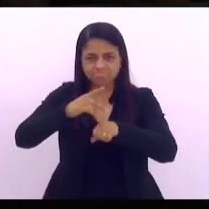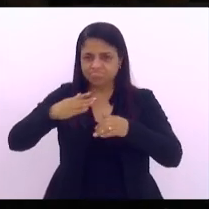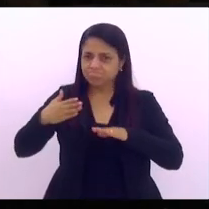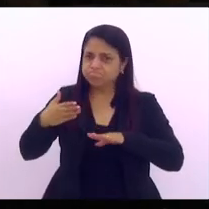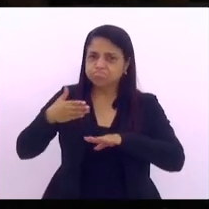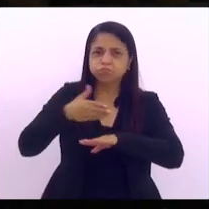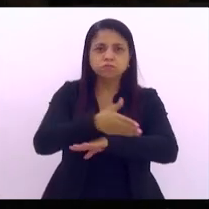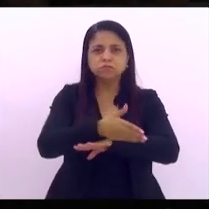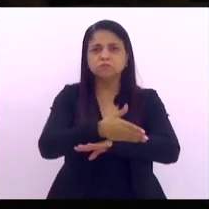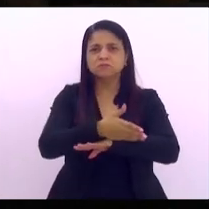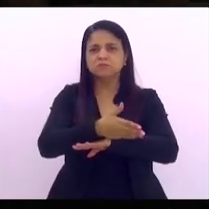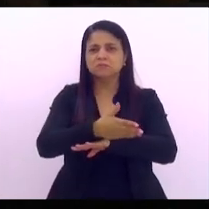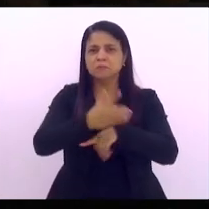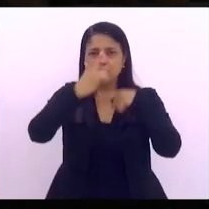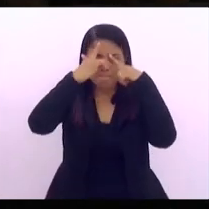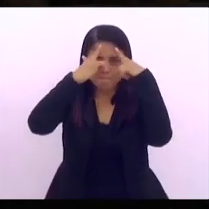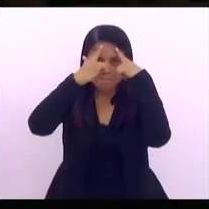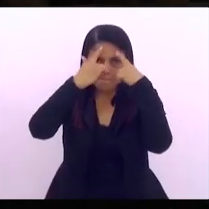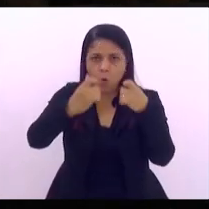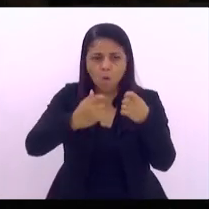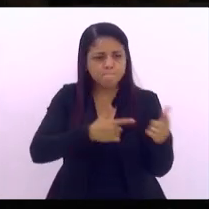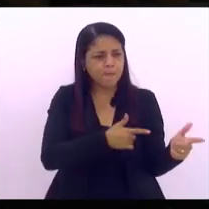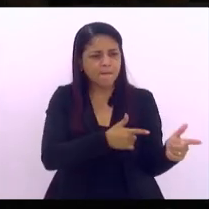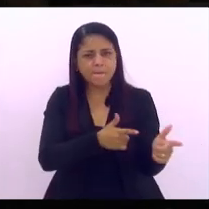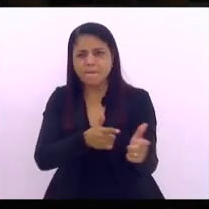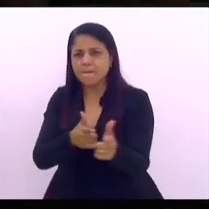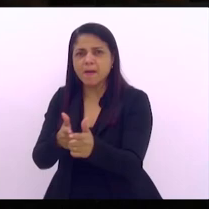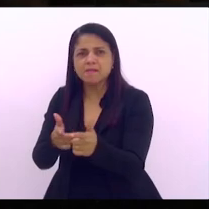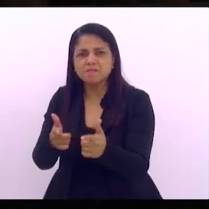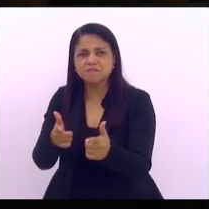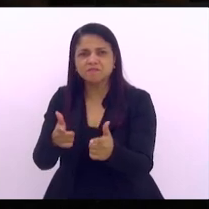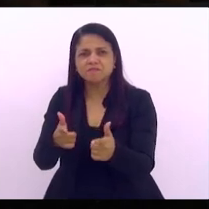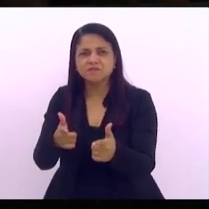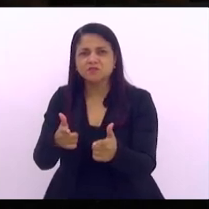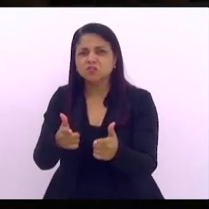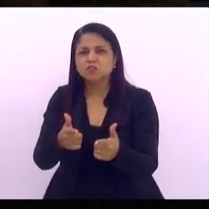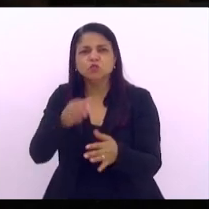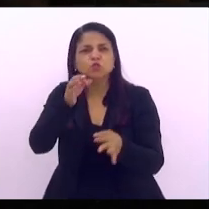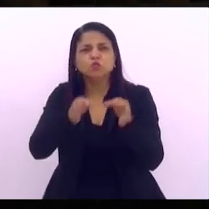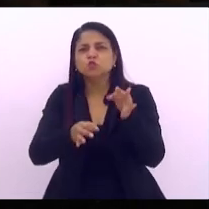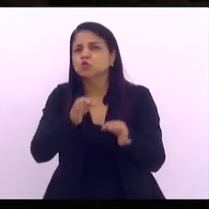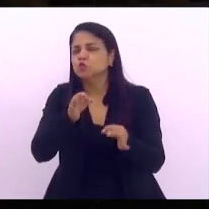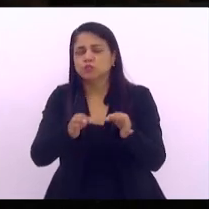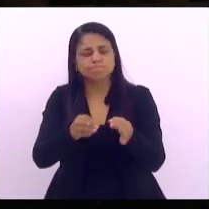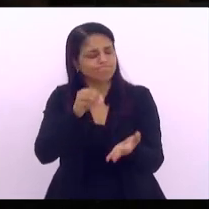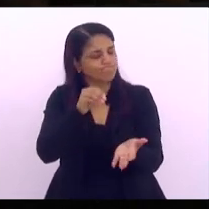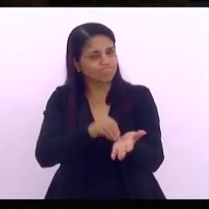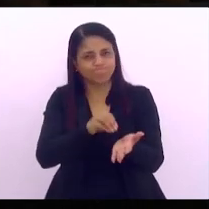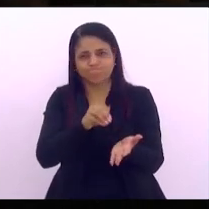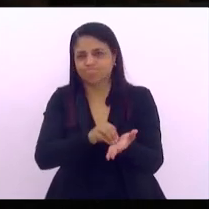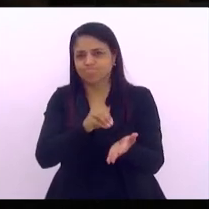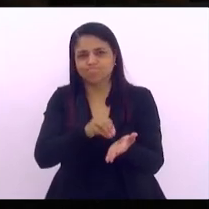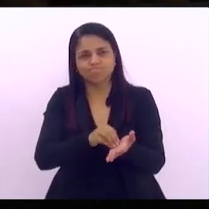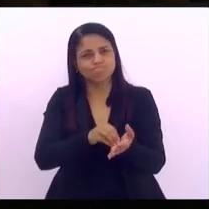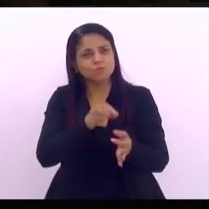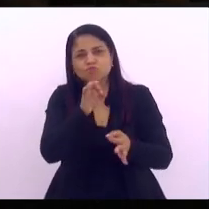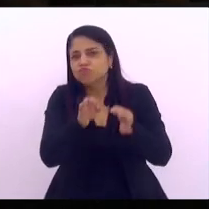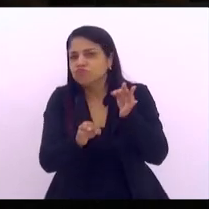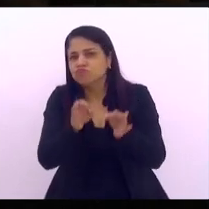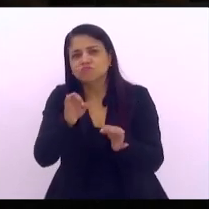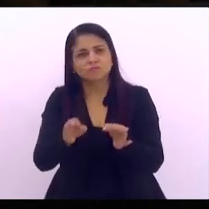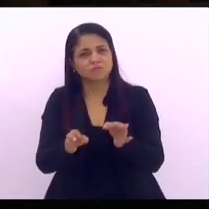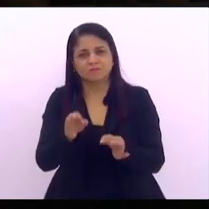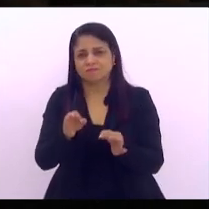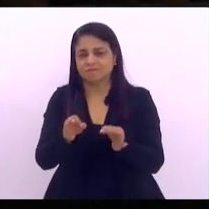por nada, não tem mais nem menos. Nada justifica